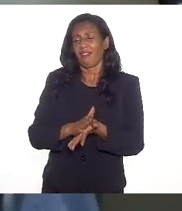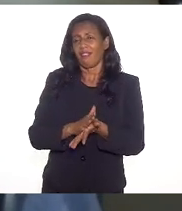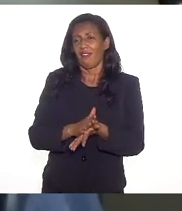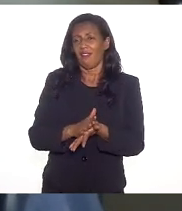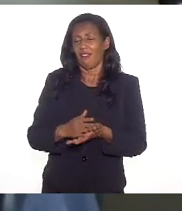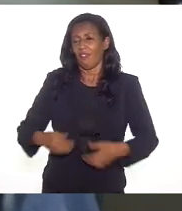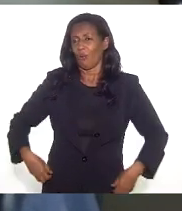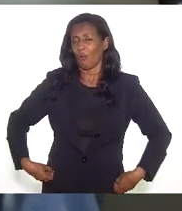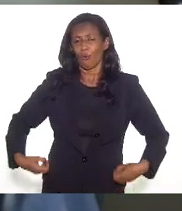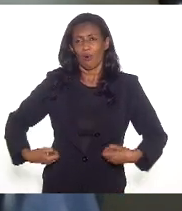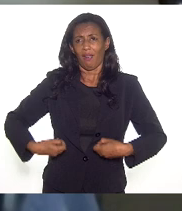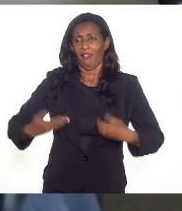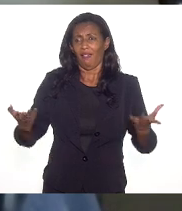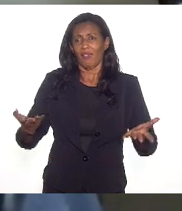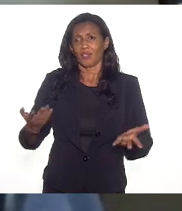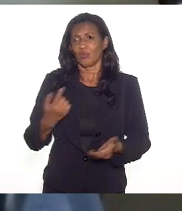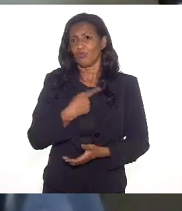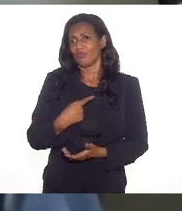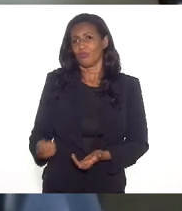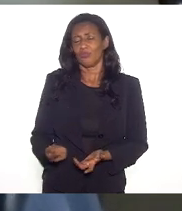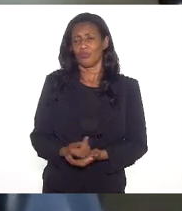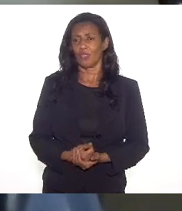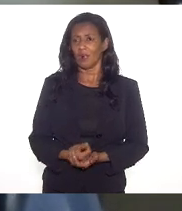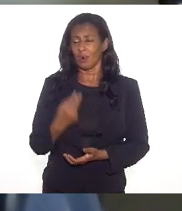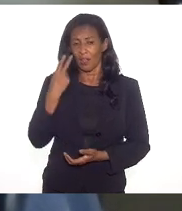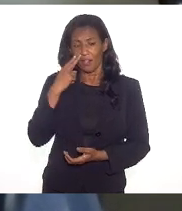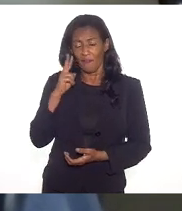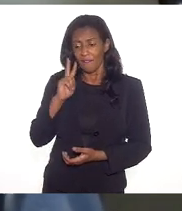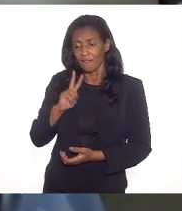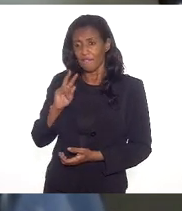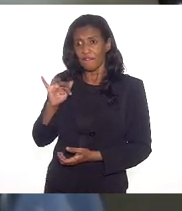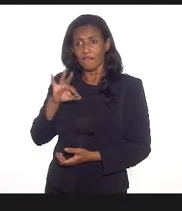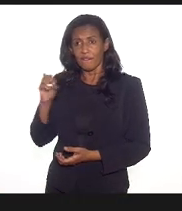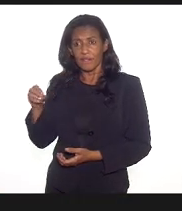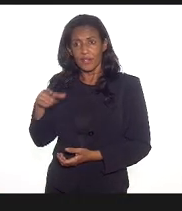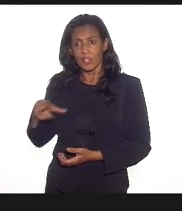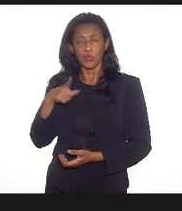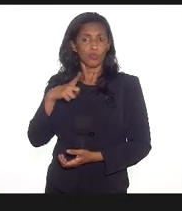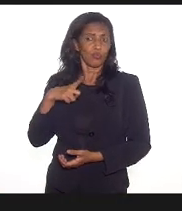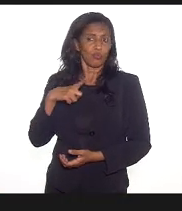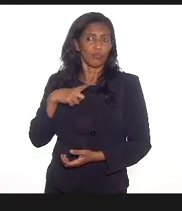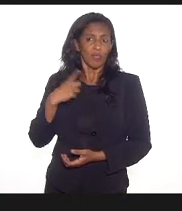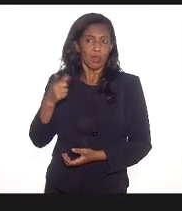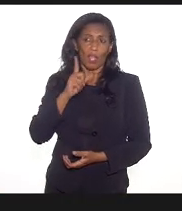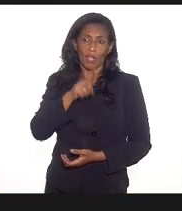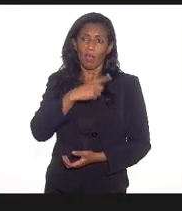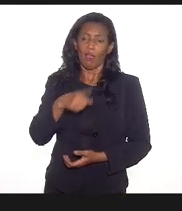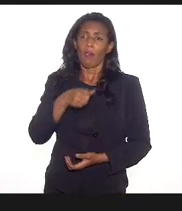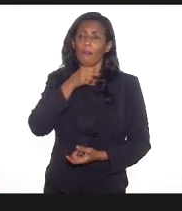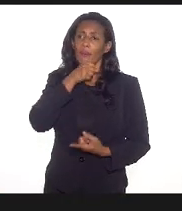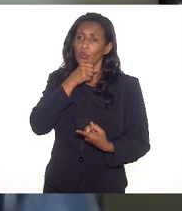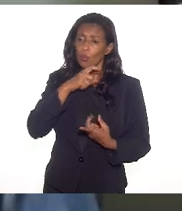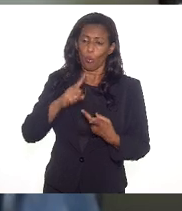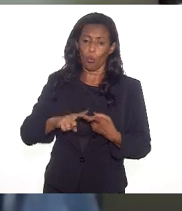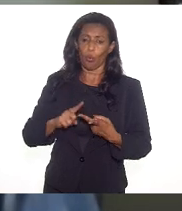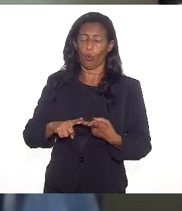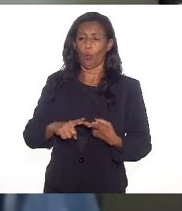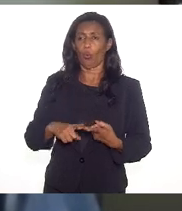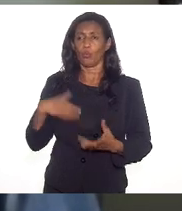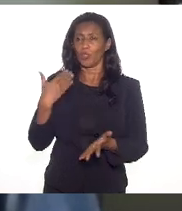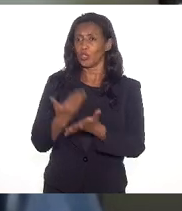bolso público, visto que existem isenções para idosos, existem isenções